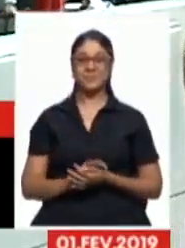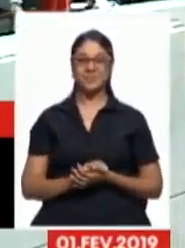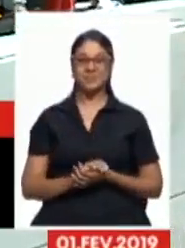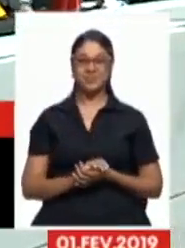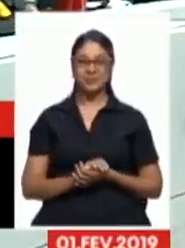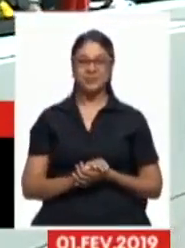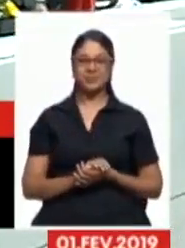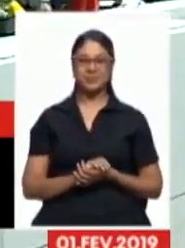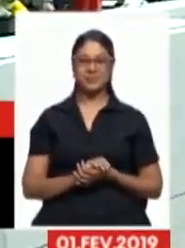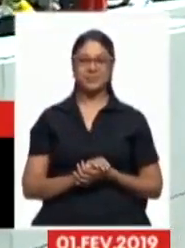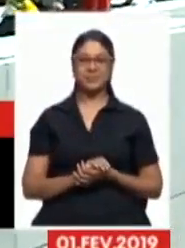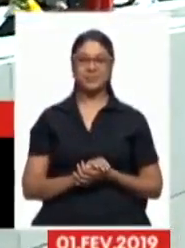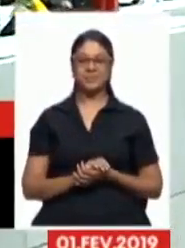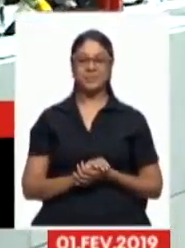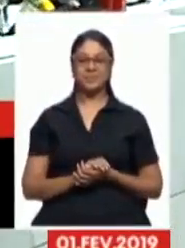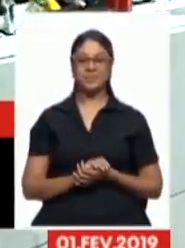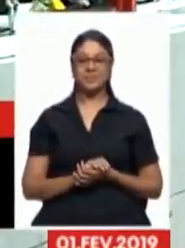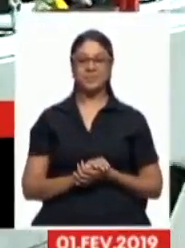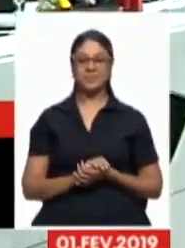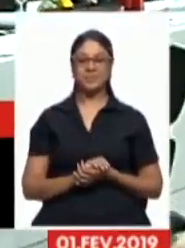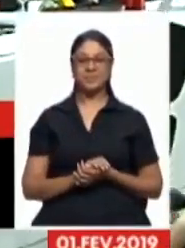Brasil.